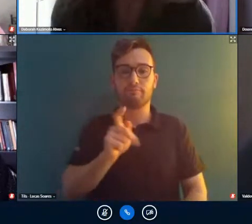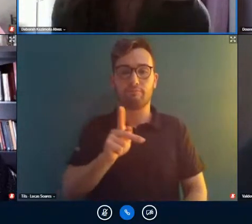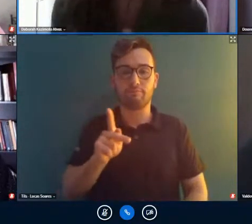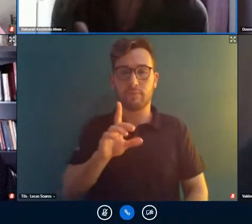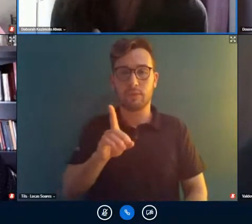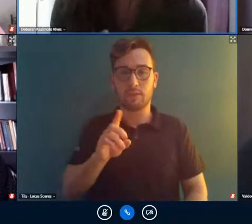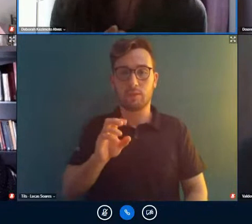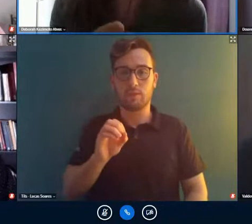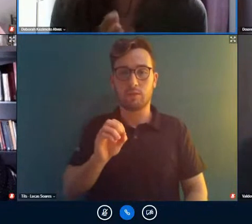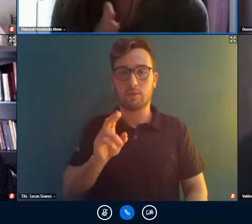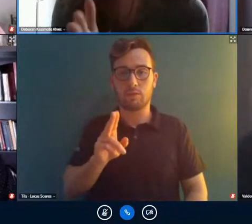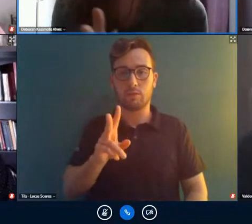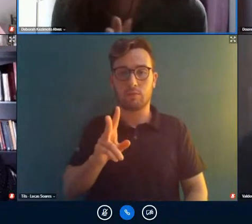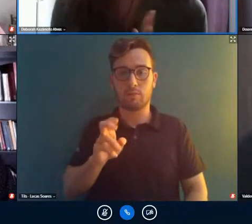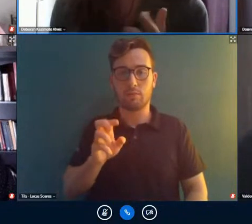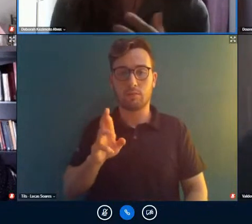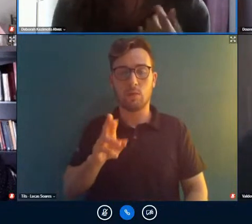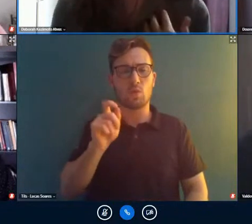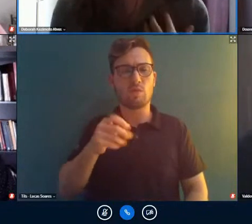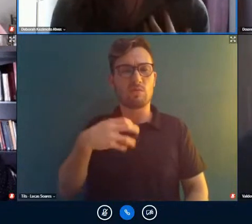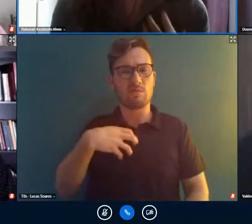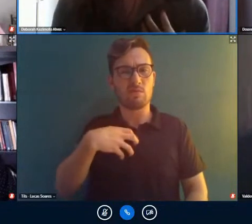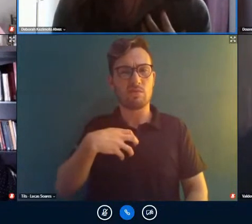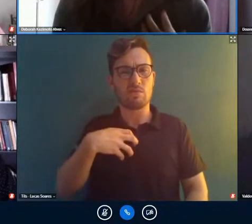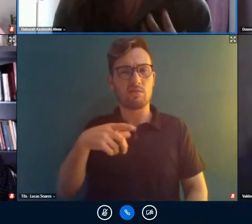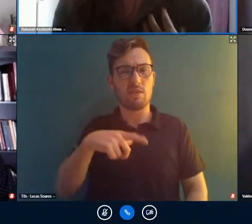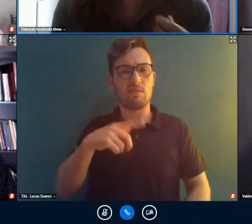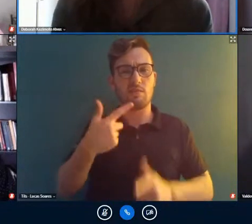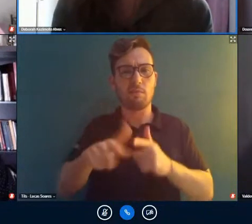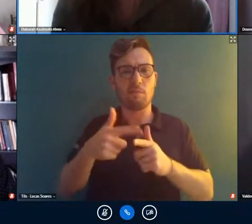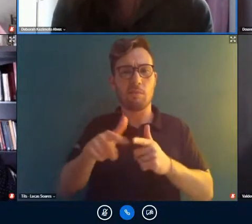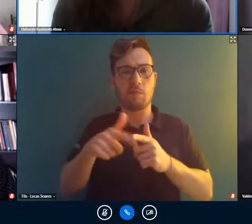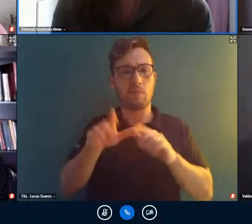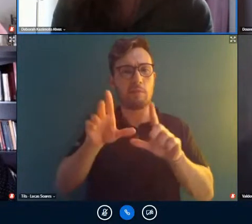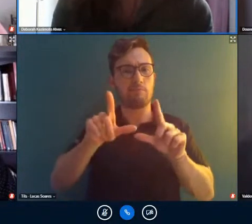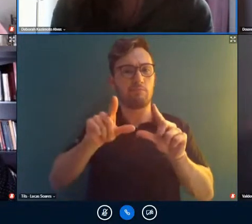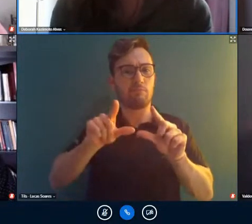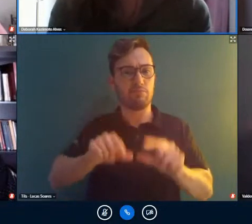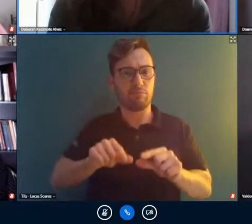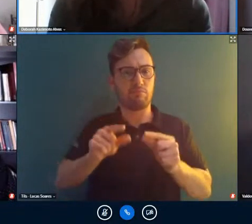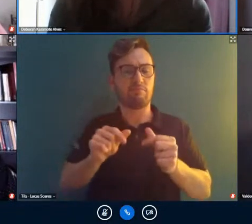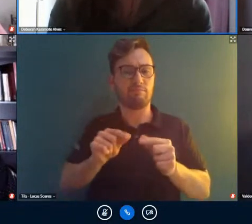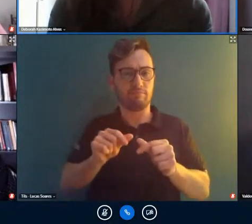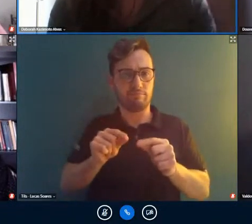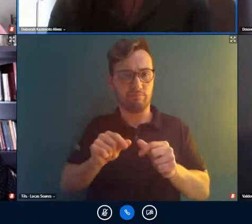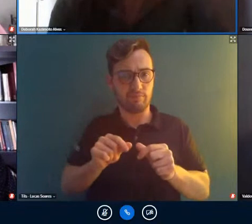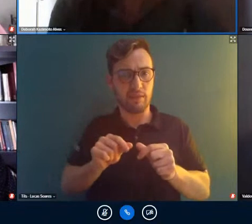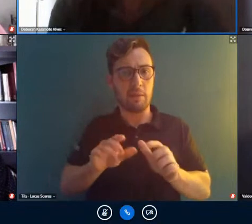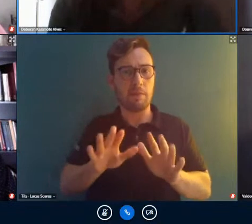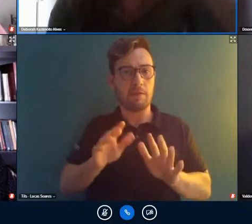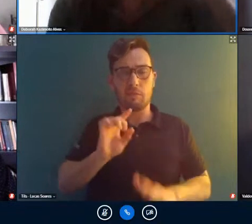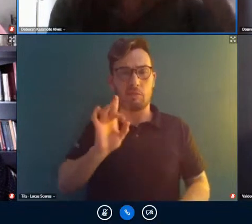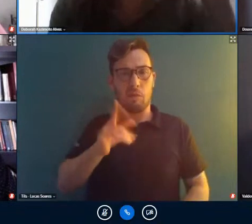o que eu senti quando teve o corte do pessoal? Então, acho que não só para mim, mas para todo mundo